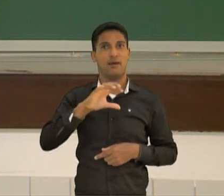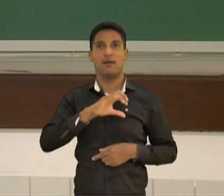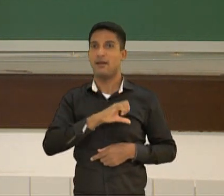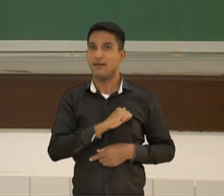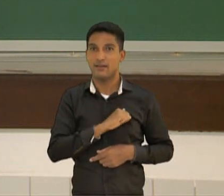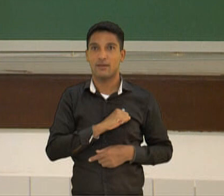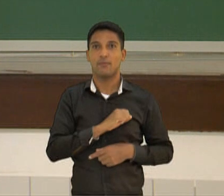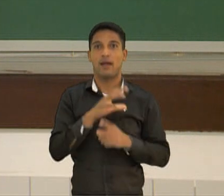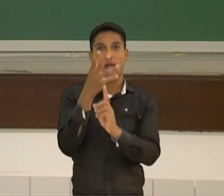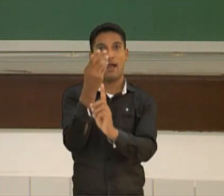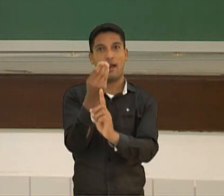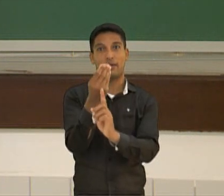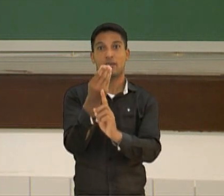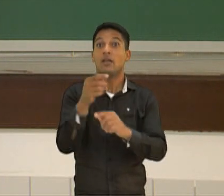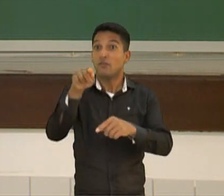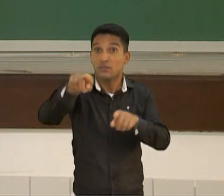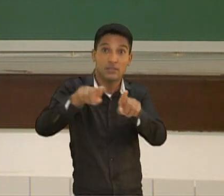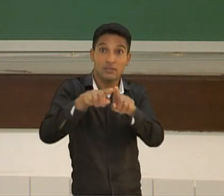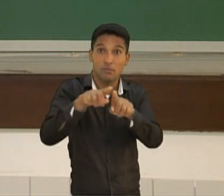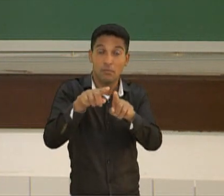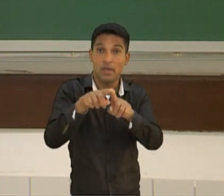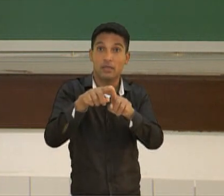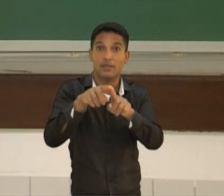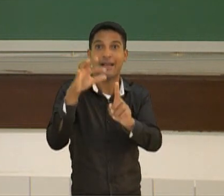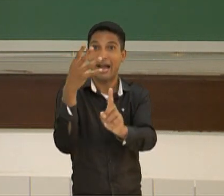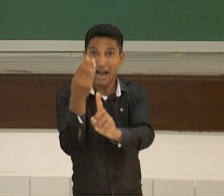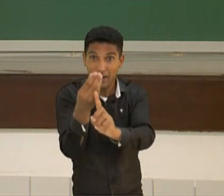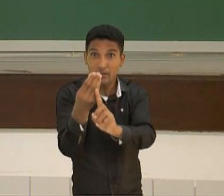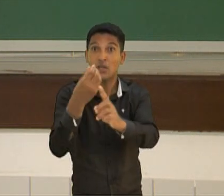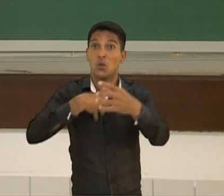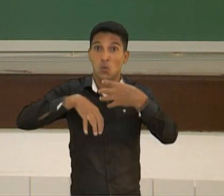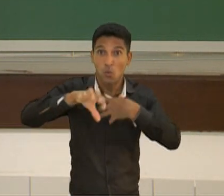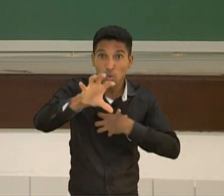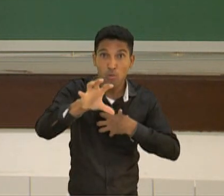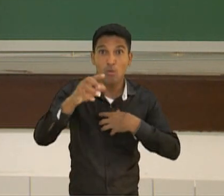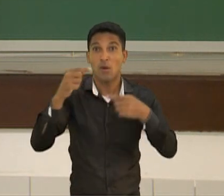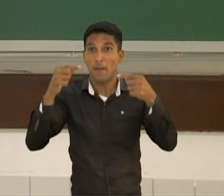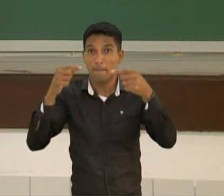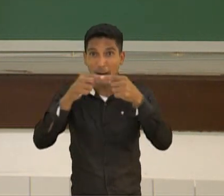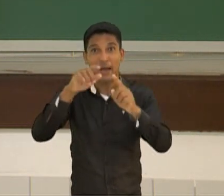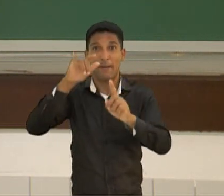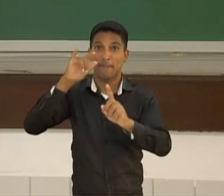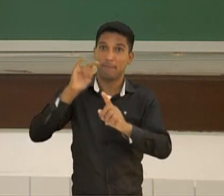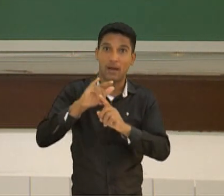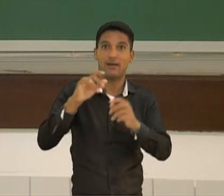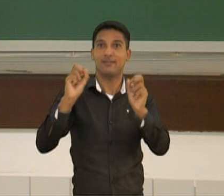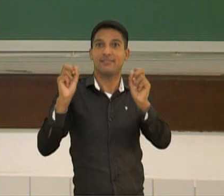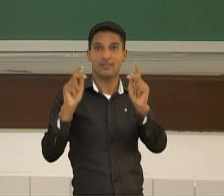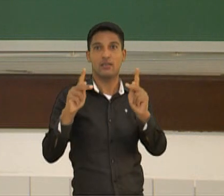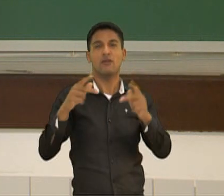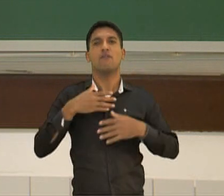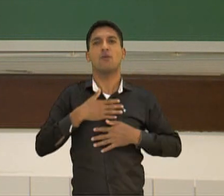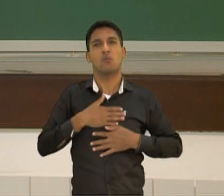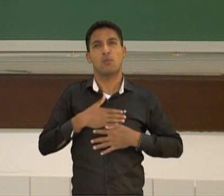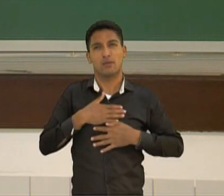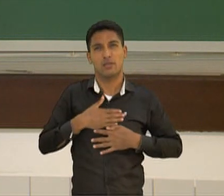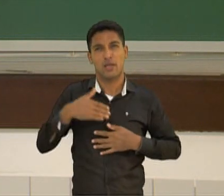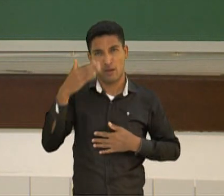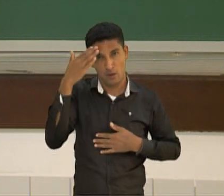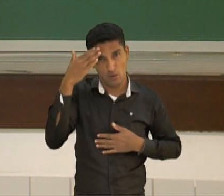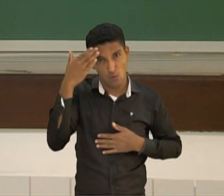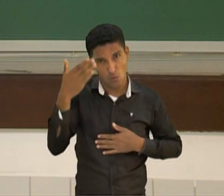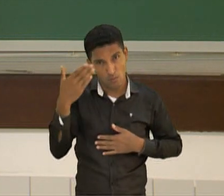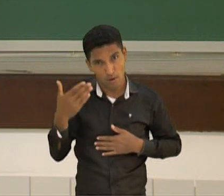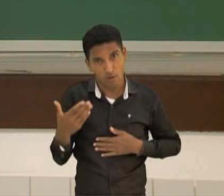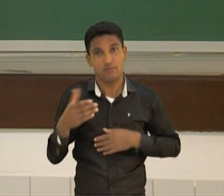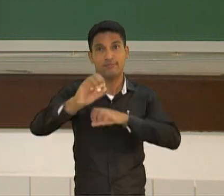também sintam esse entusiasmo pelas práticas de arte, ok? Gente, foi um prazer, uma honra participar de tudo isso. E eu